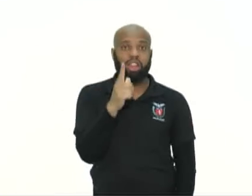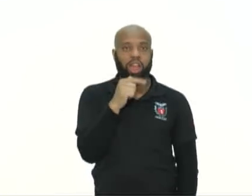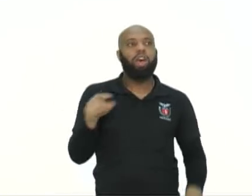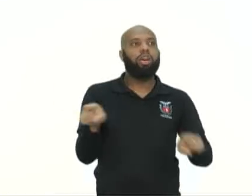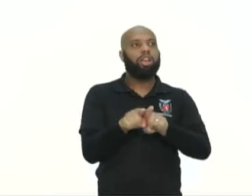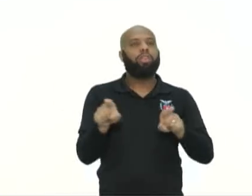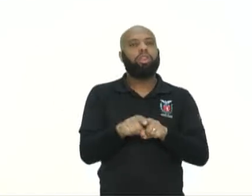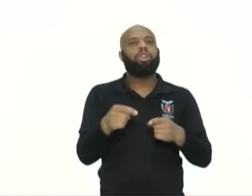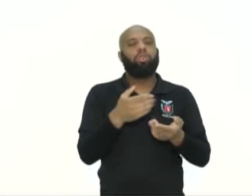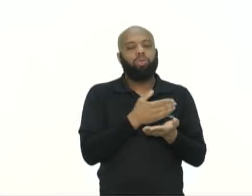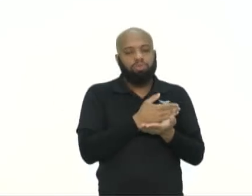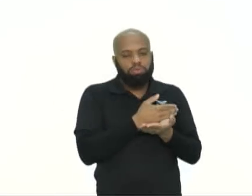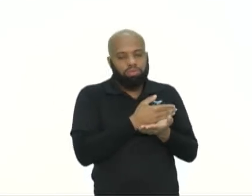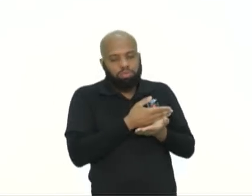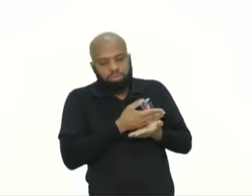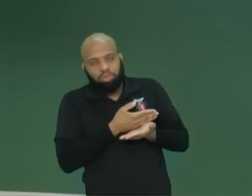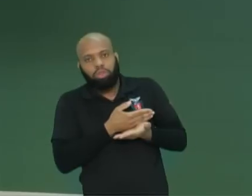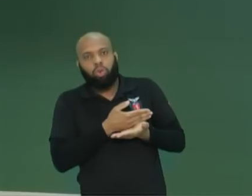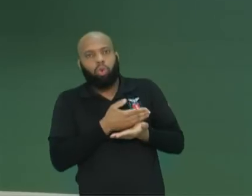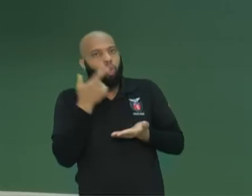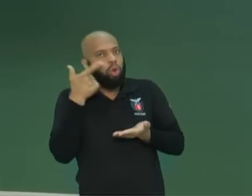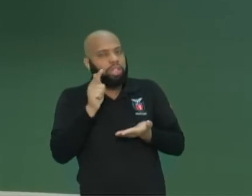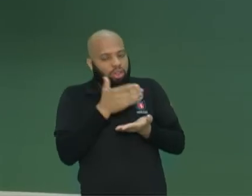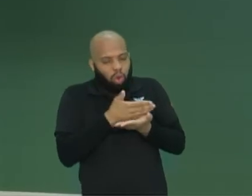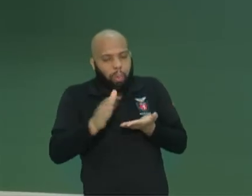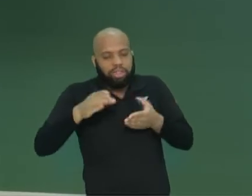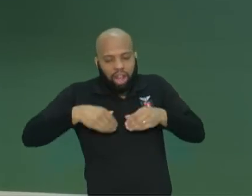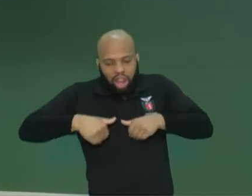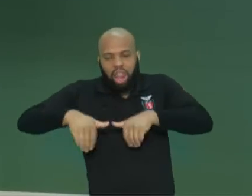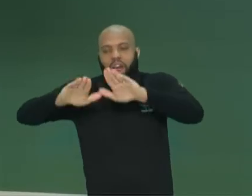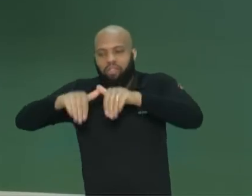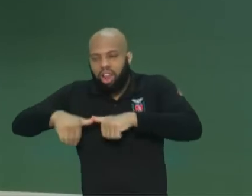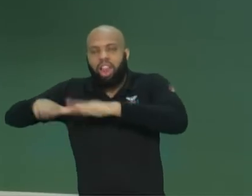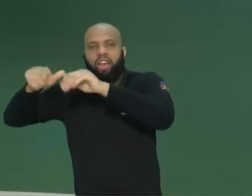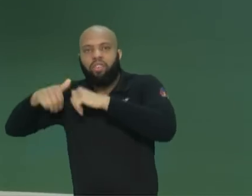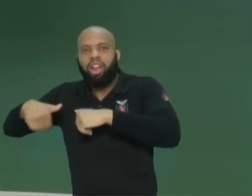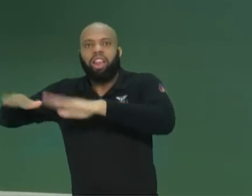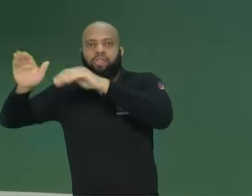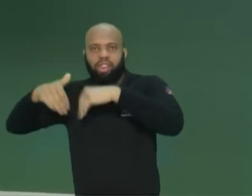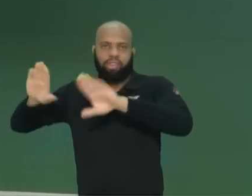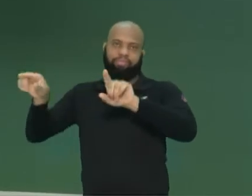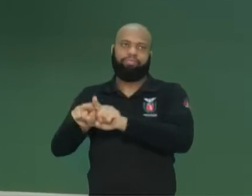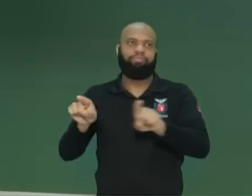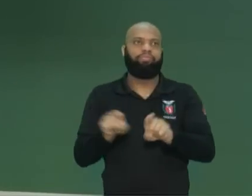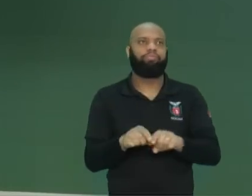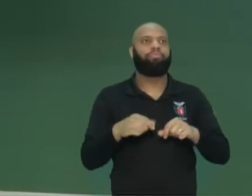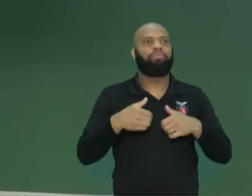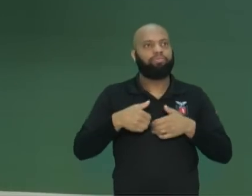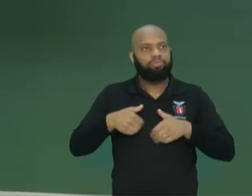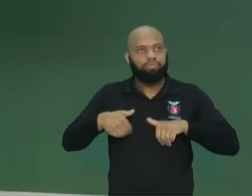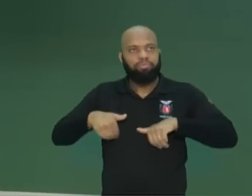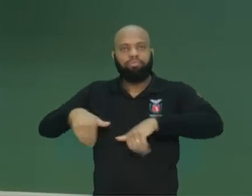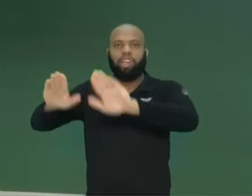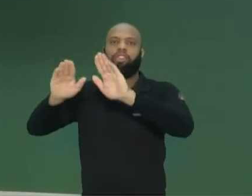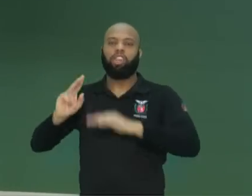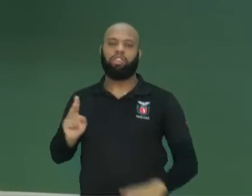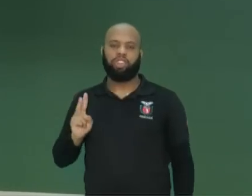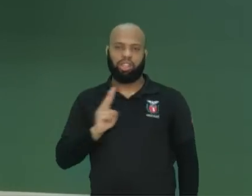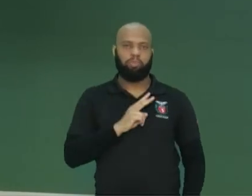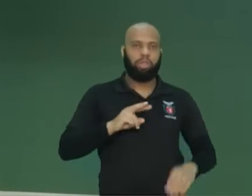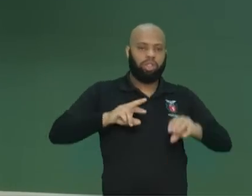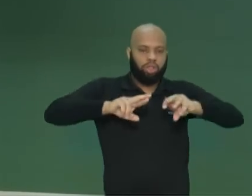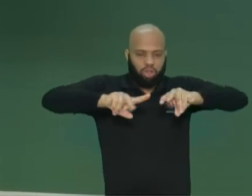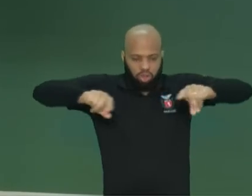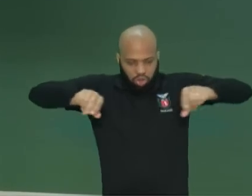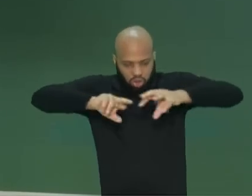superficial ali começa a carregar esse solo e levar para outras partes, né? E aí também acaba levando os nutrientes ali.